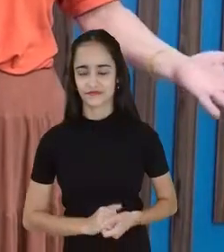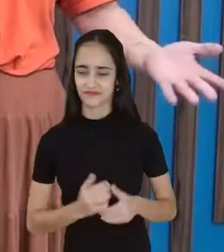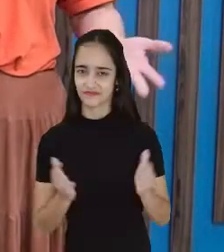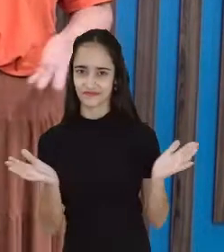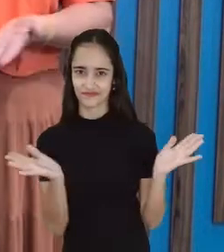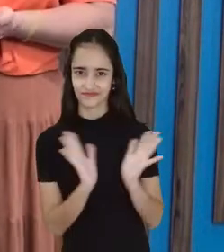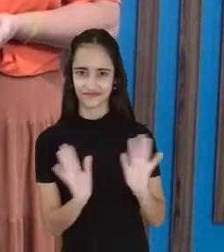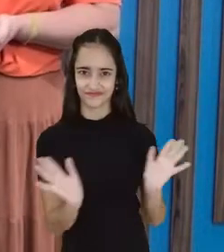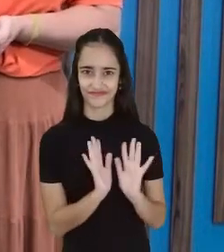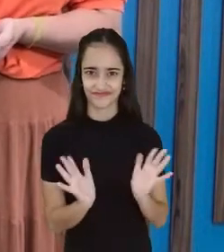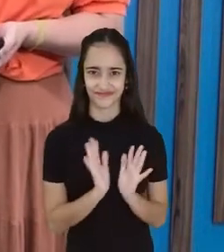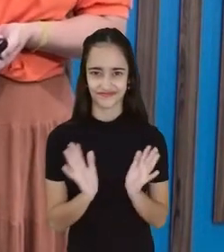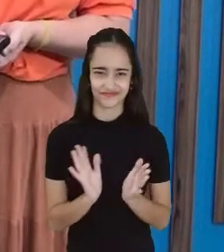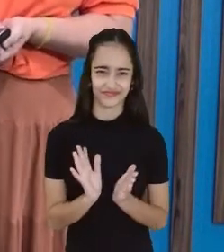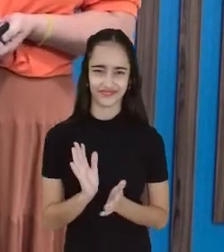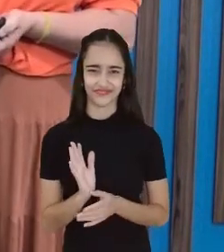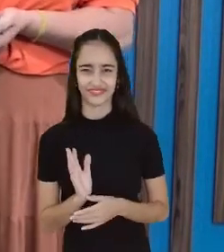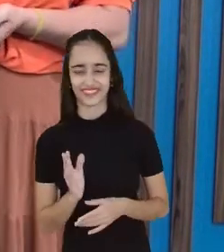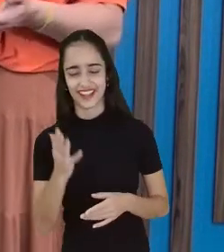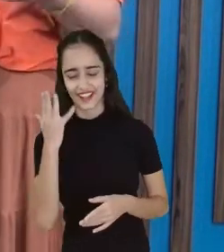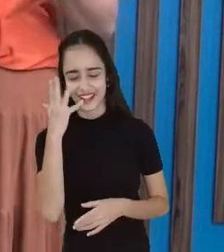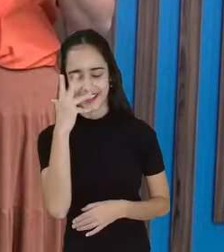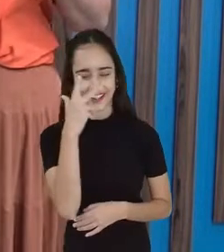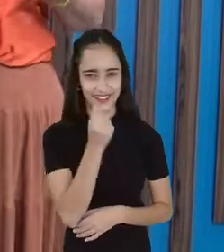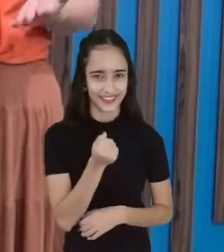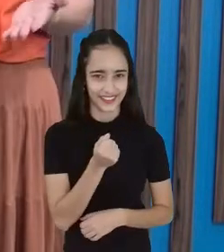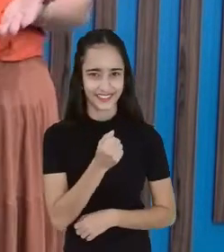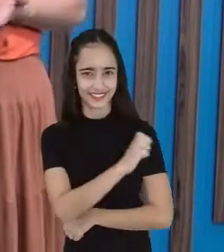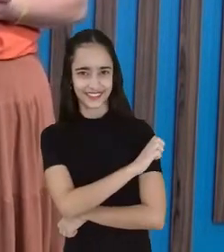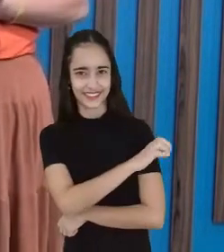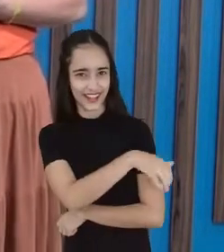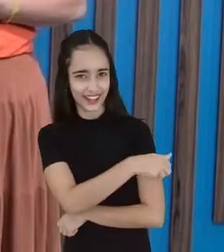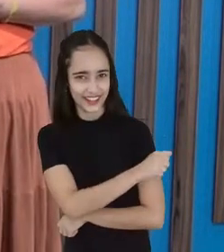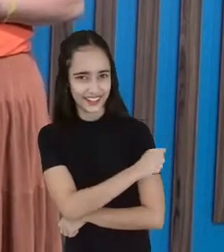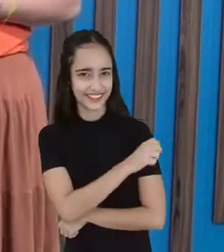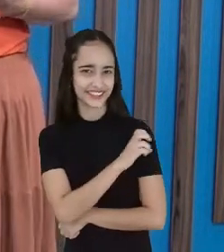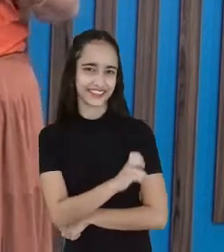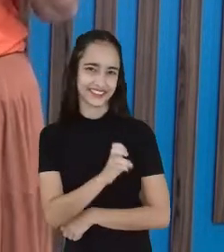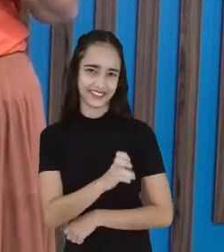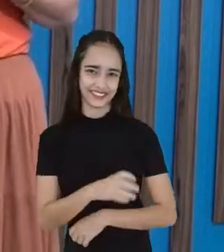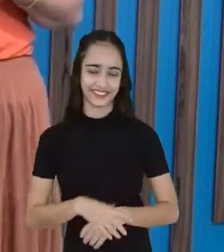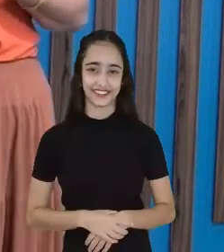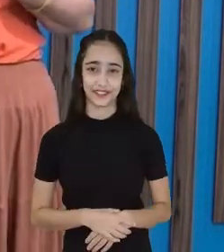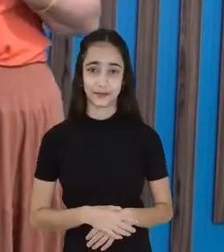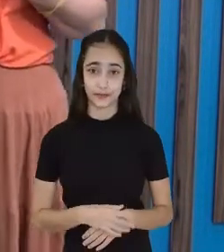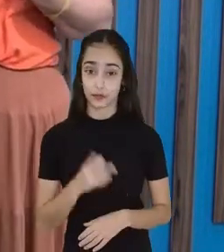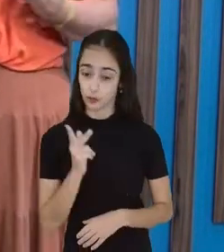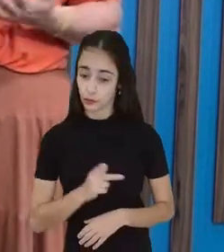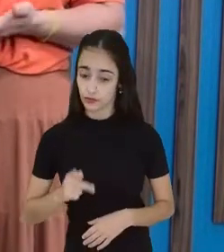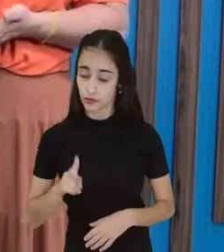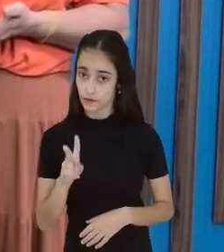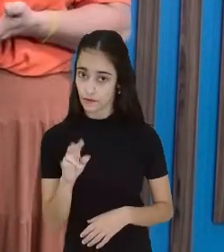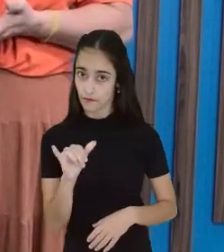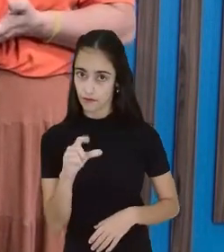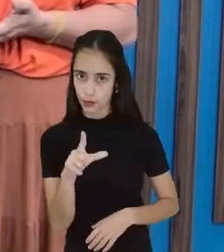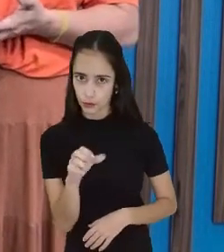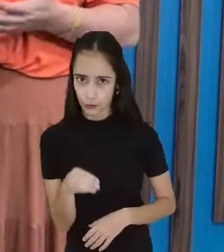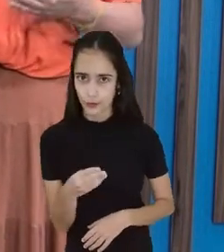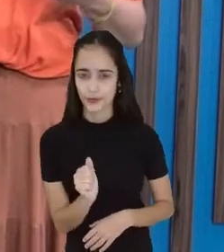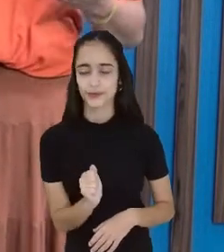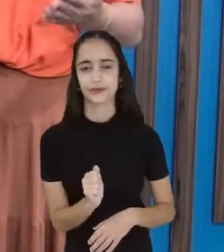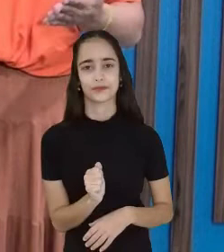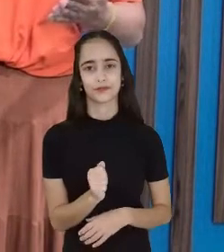Olá minha gente linda do módulo 5 da Eja eu sou a professora Vilma Campos